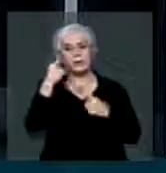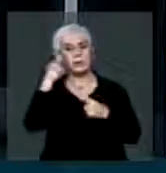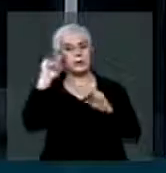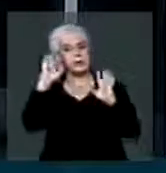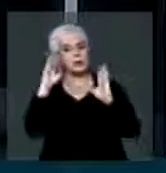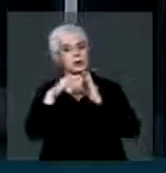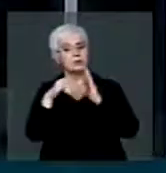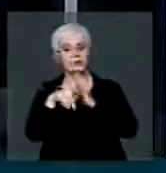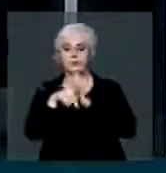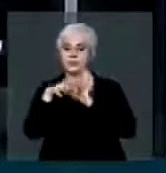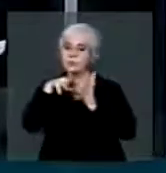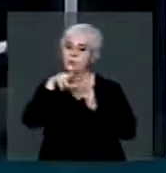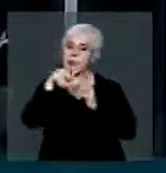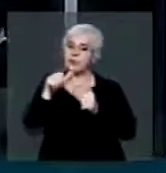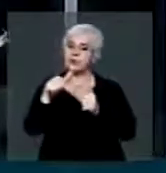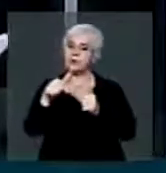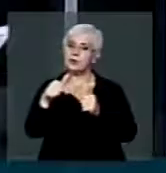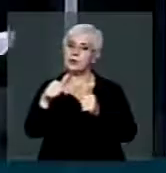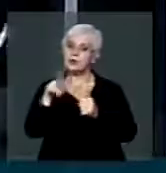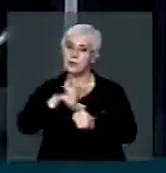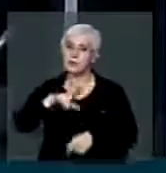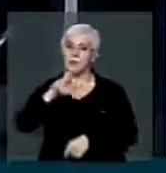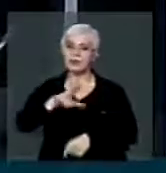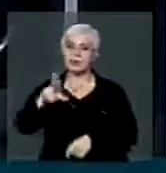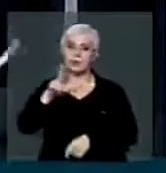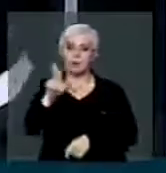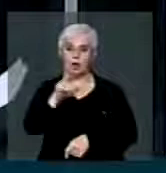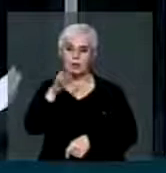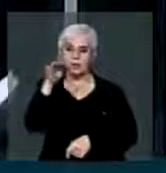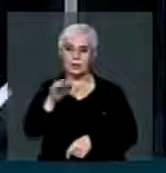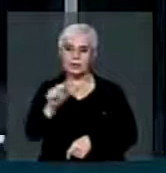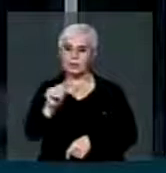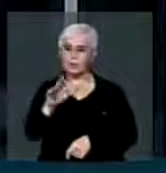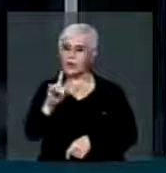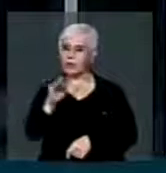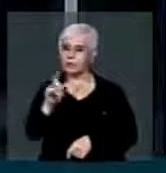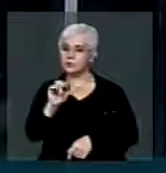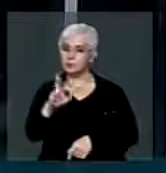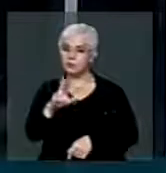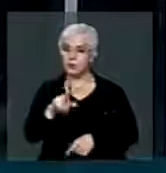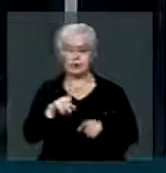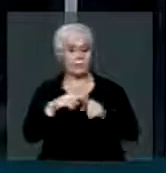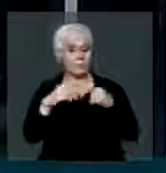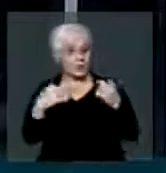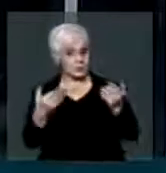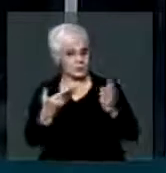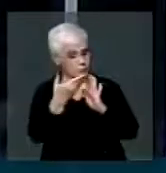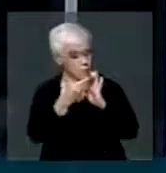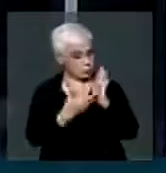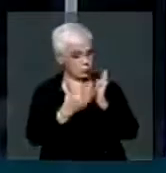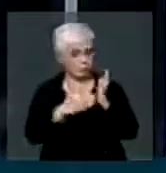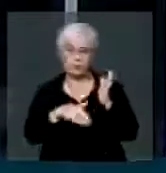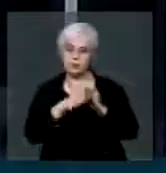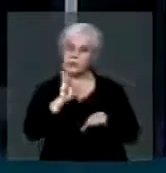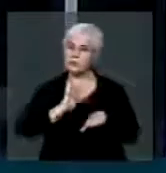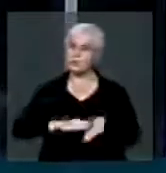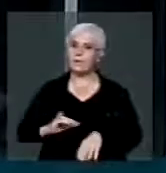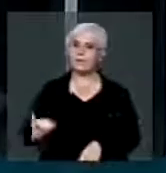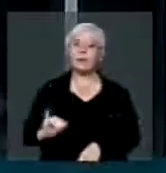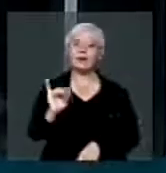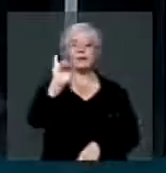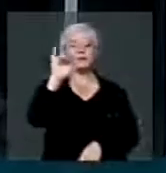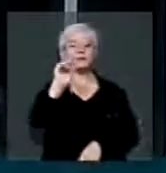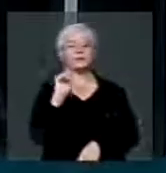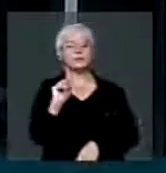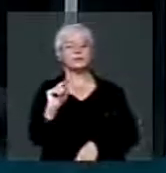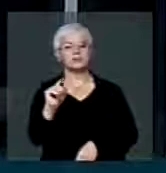vista internacional, essa é a nomenclatura utilizada. Mas mais importante do que isso, senhor presidente, sem dúvida alguma,